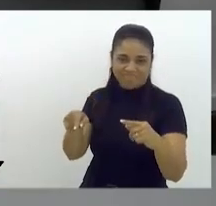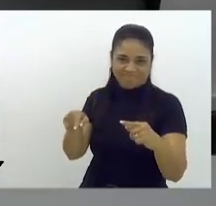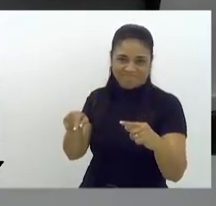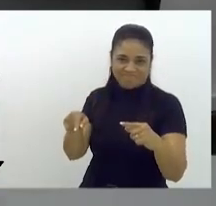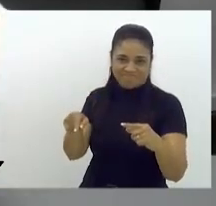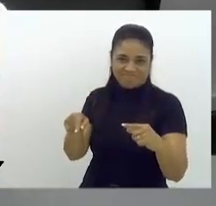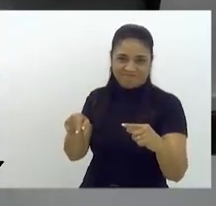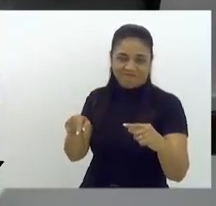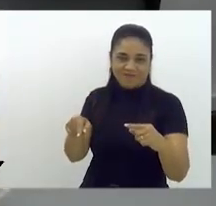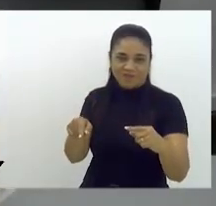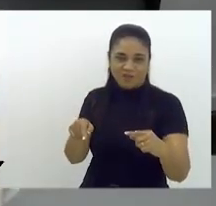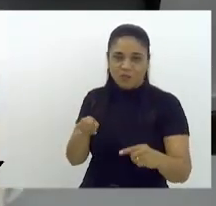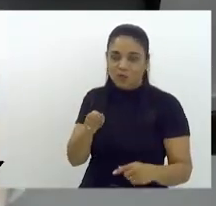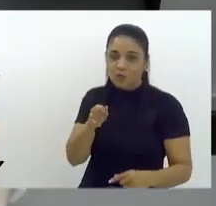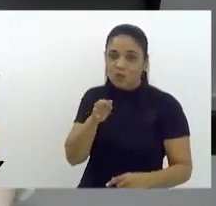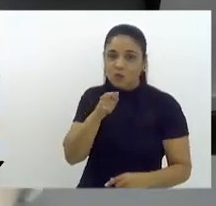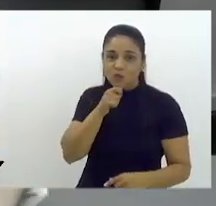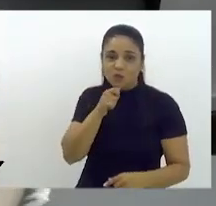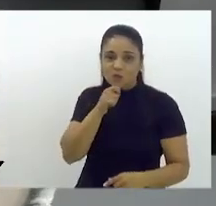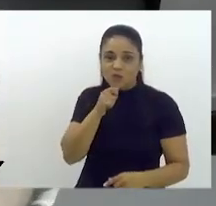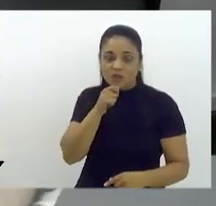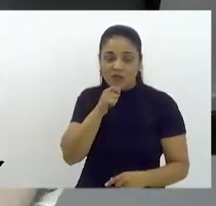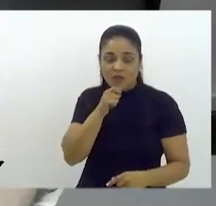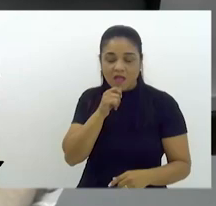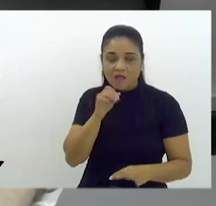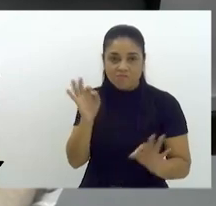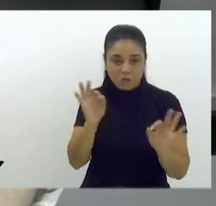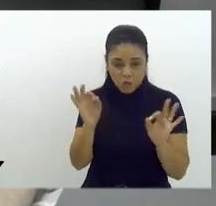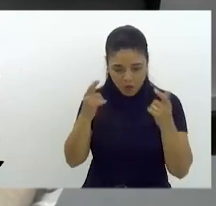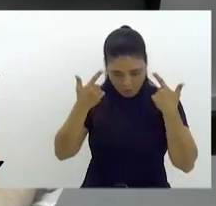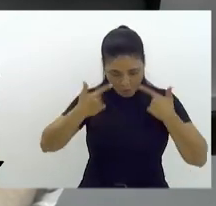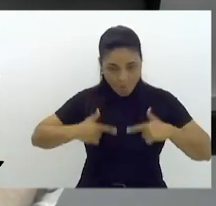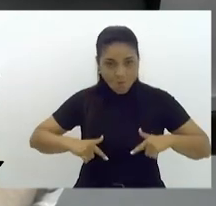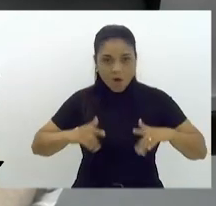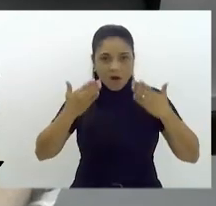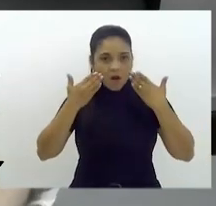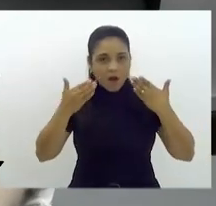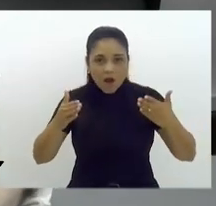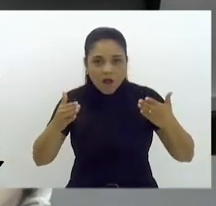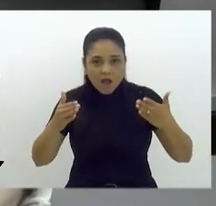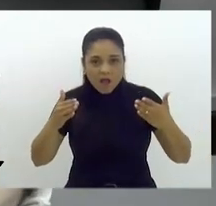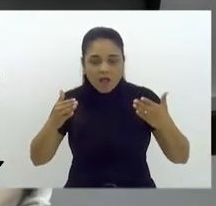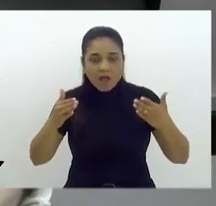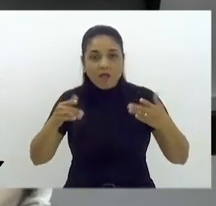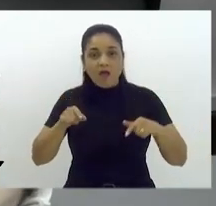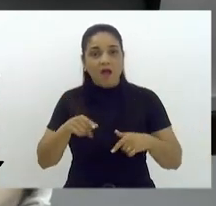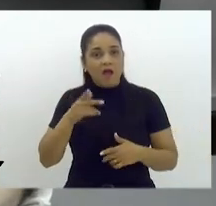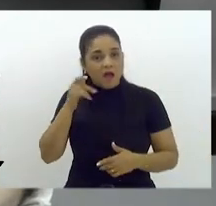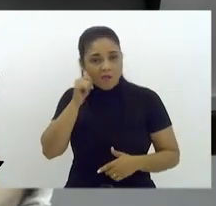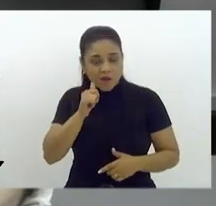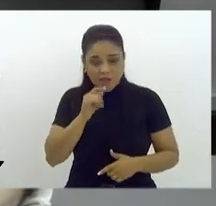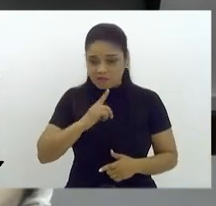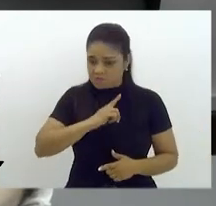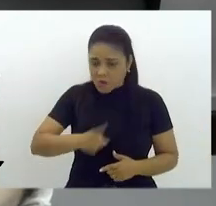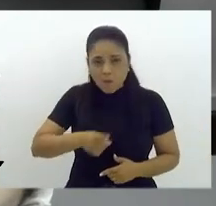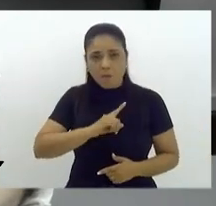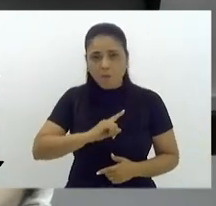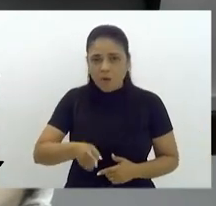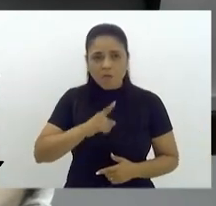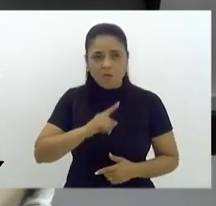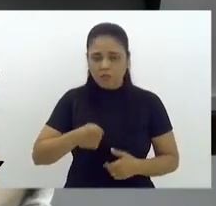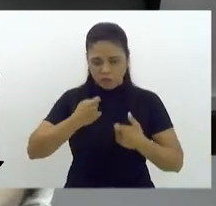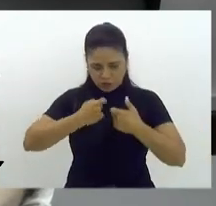né sem nenhuma exposição a mulher já é vulnerabilizada ou seja para mulher é proibido ter algum tipo de